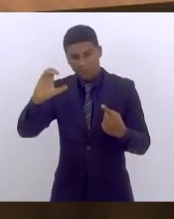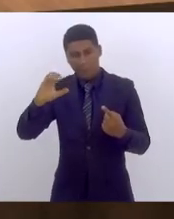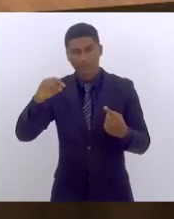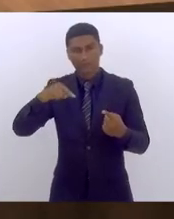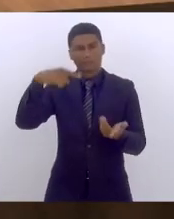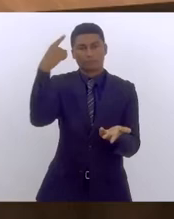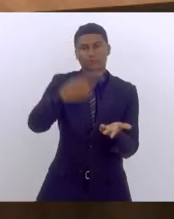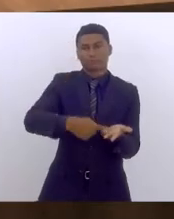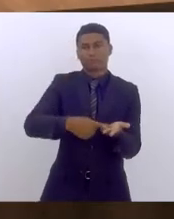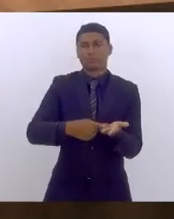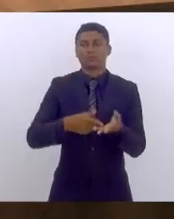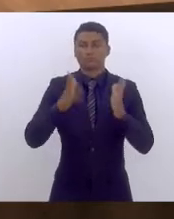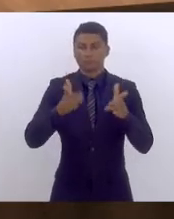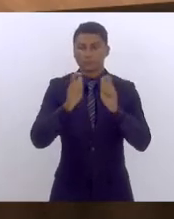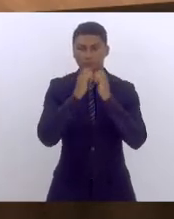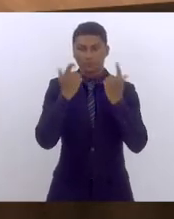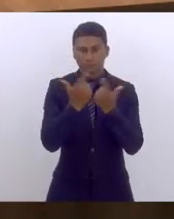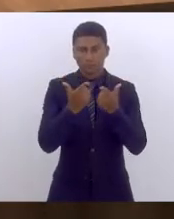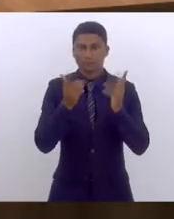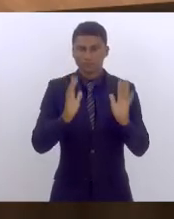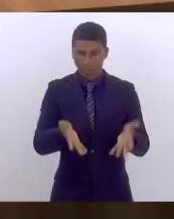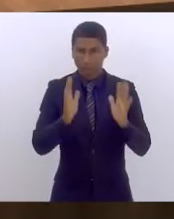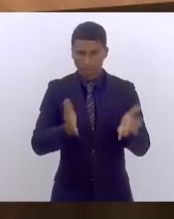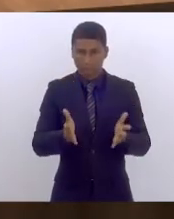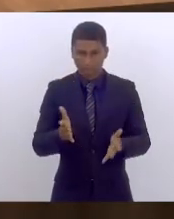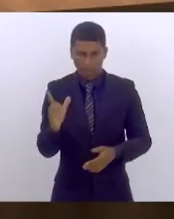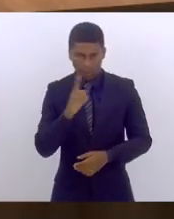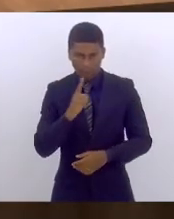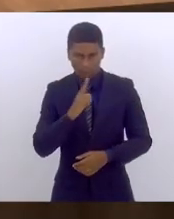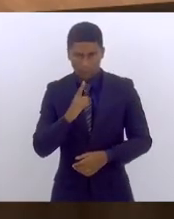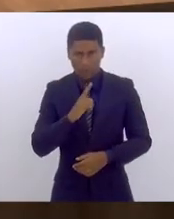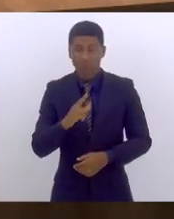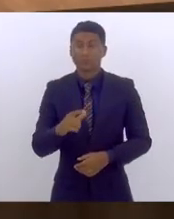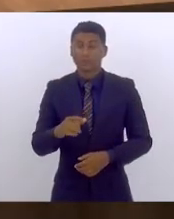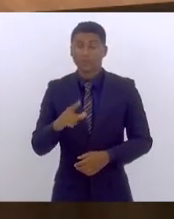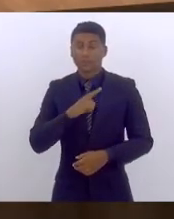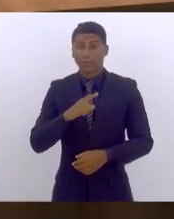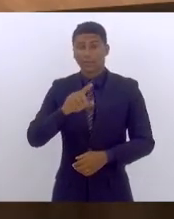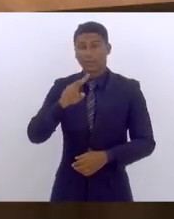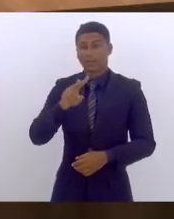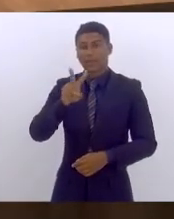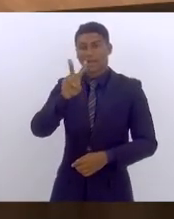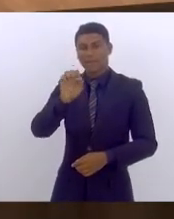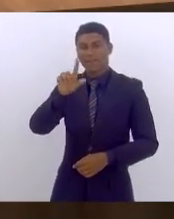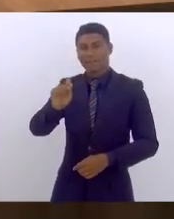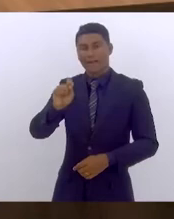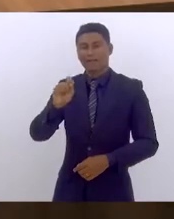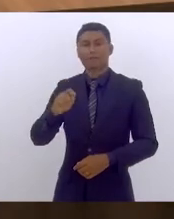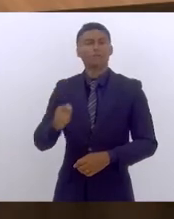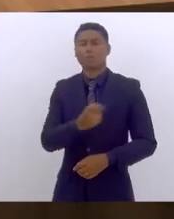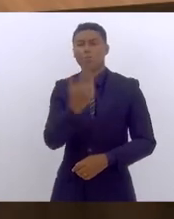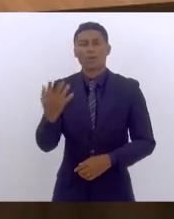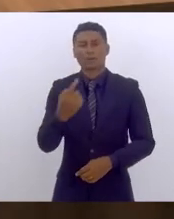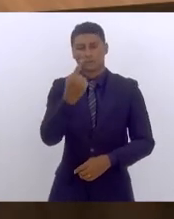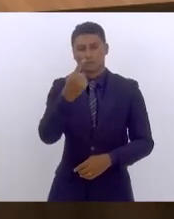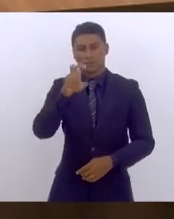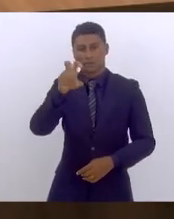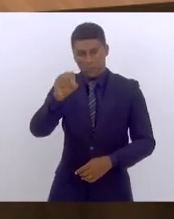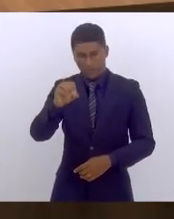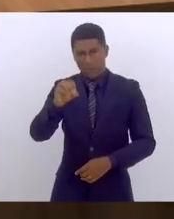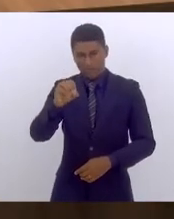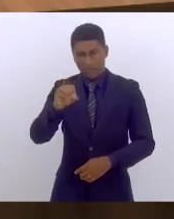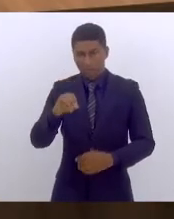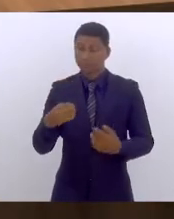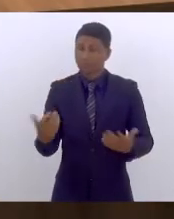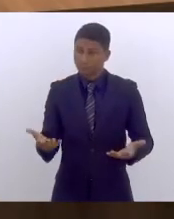celebrado, discutido nessa casa, em que ainda há 150 vagas aproximadamente. Então, há uma resposta para